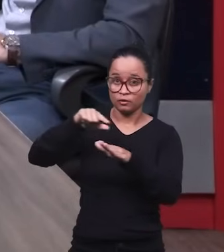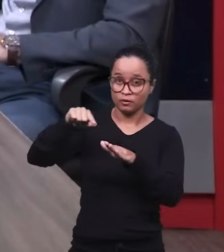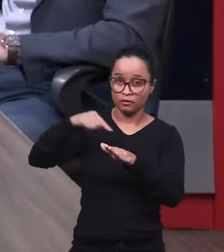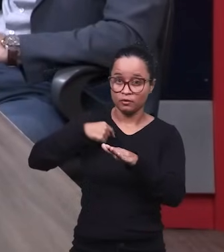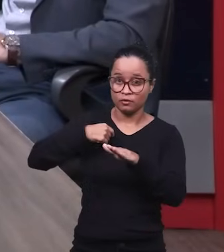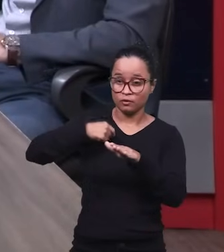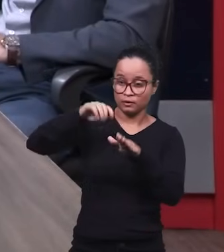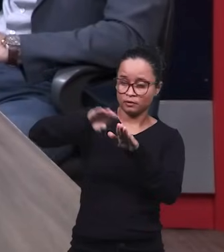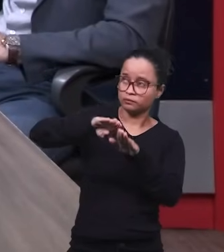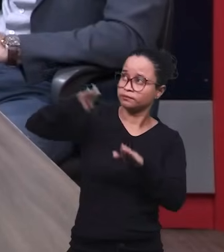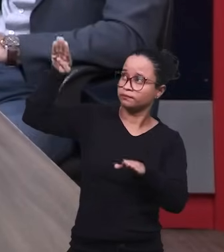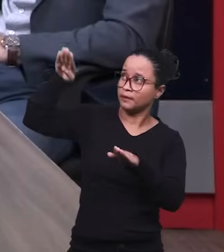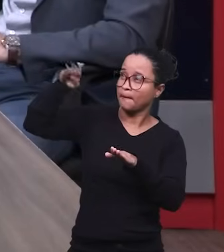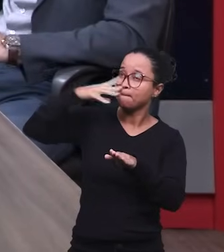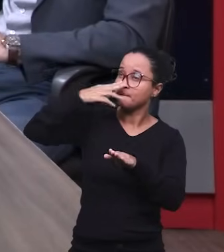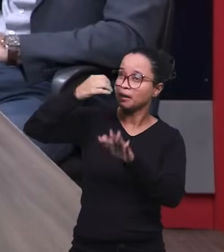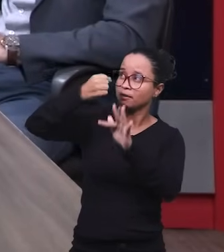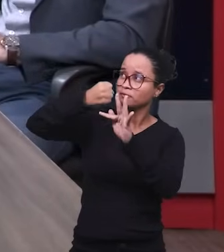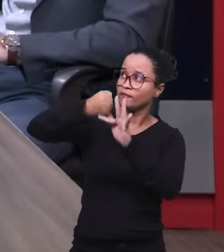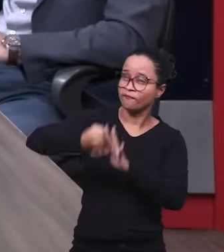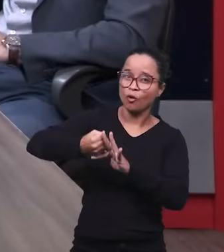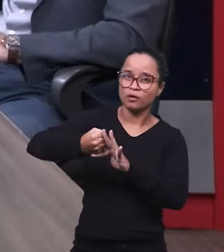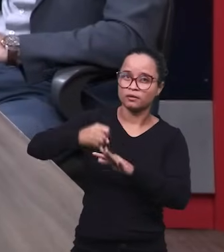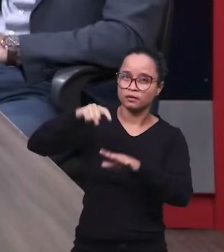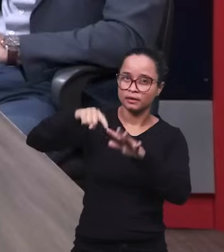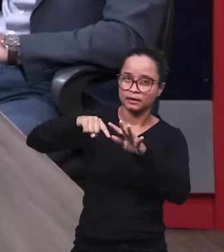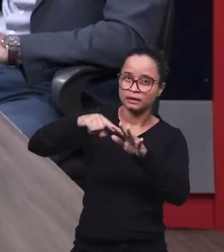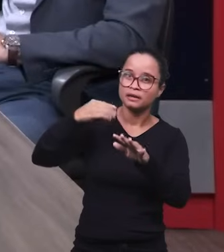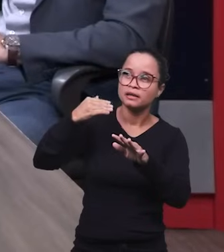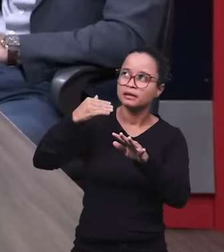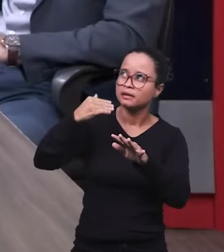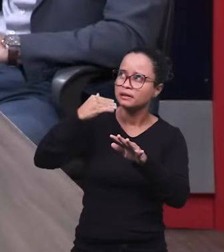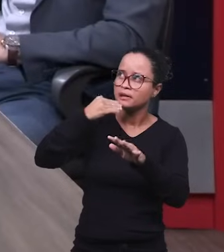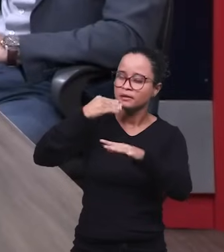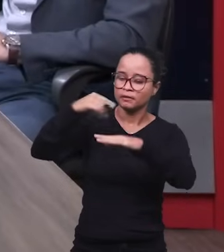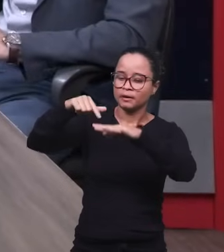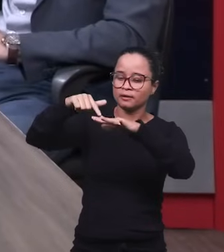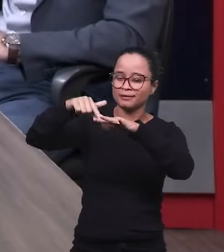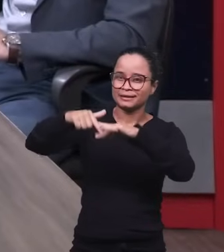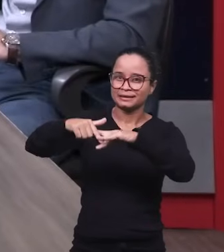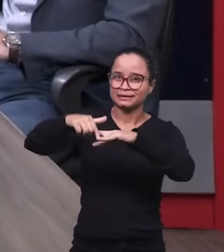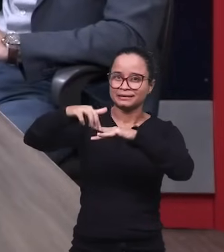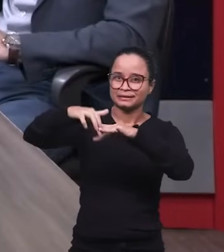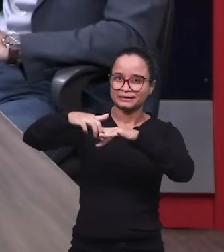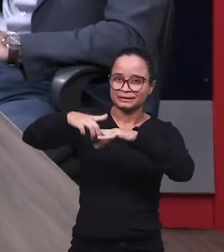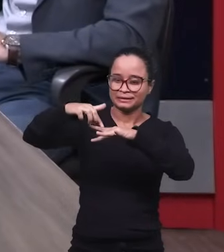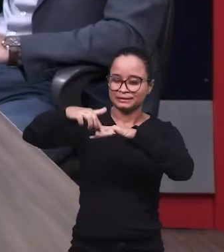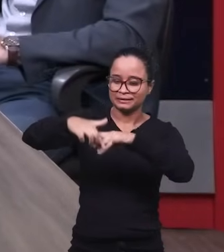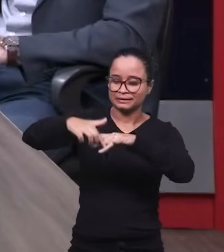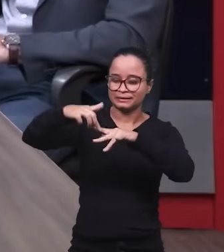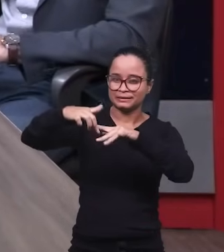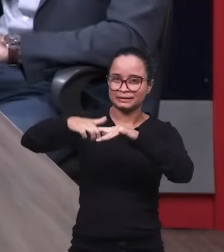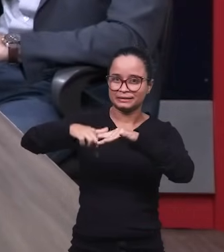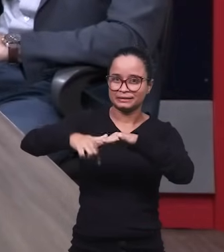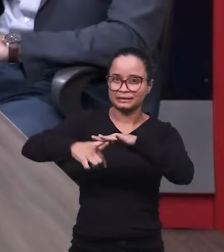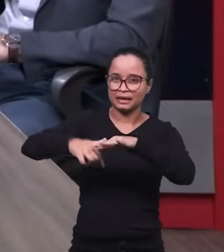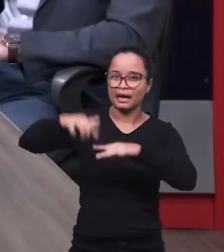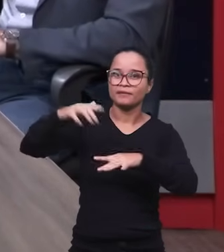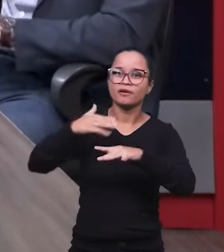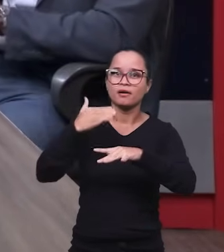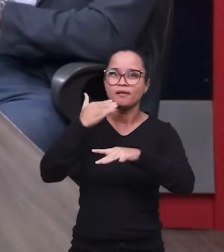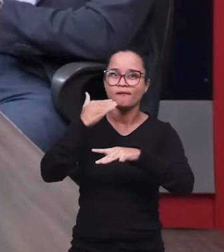colocasse uma força que deformava o plano. Deu para... Sim, não,